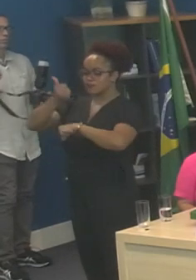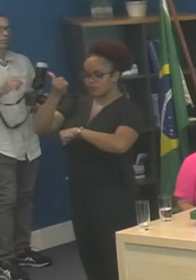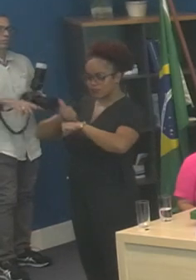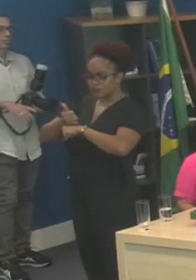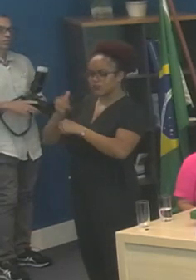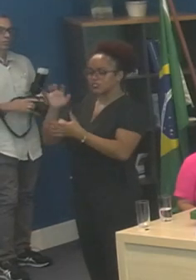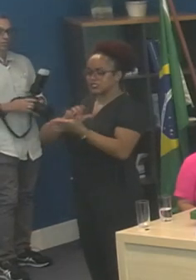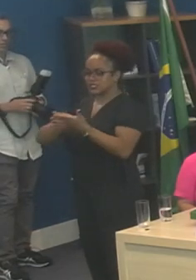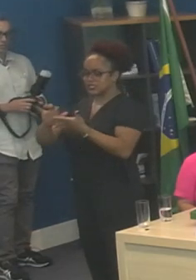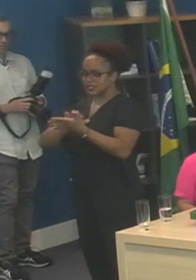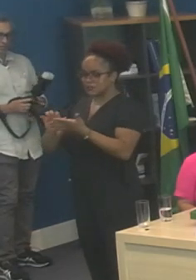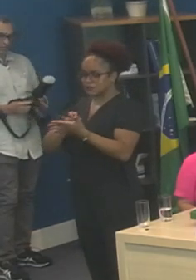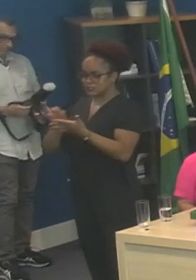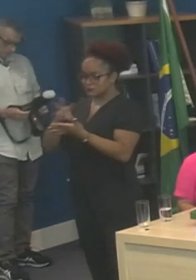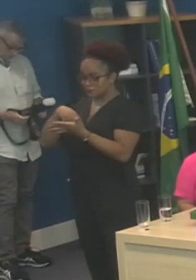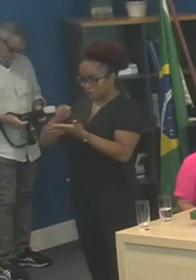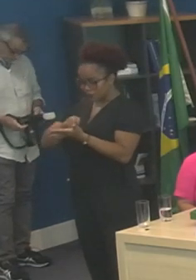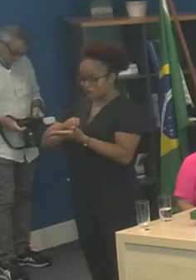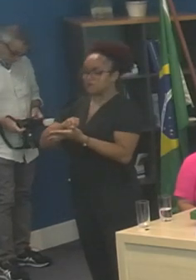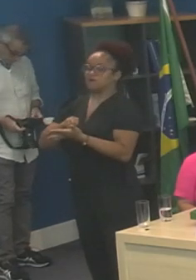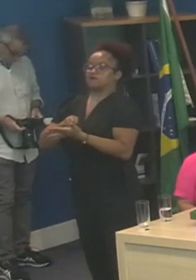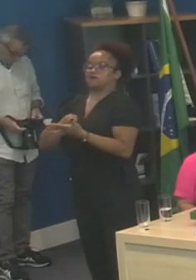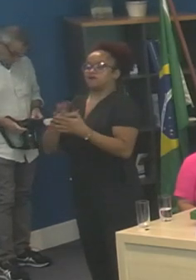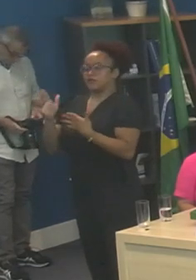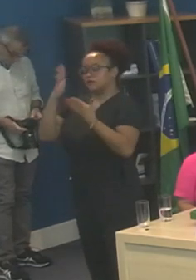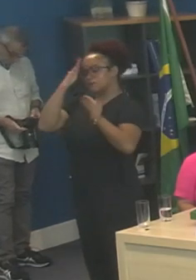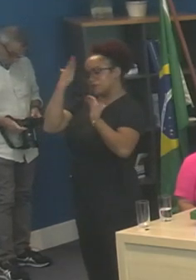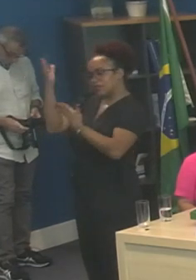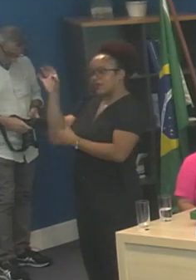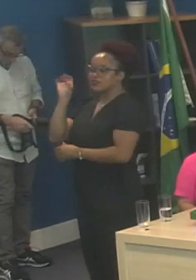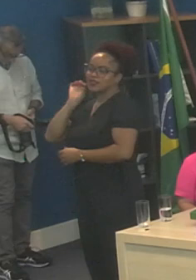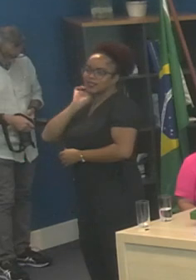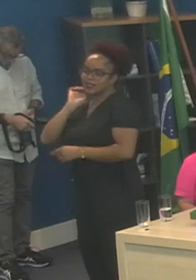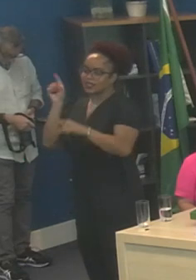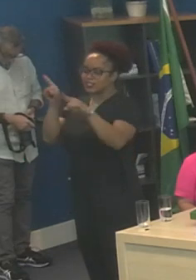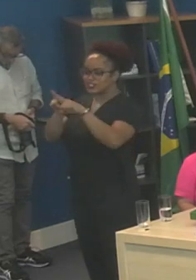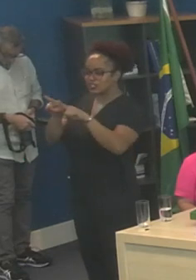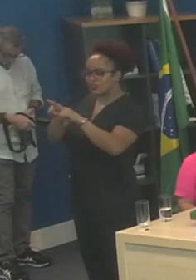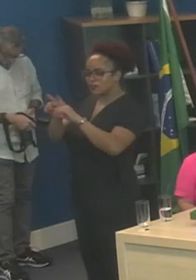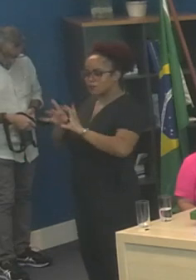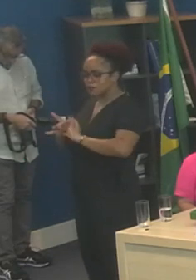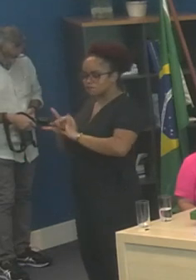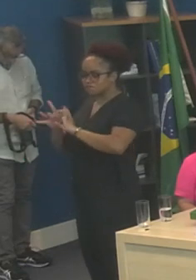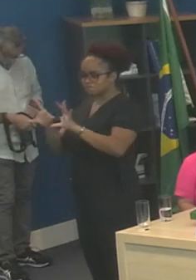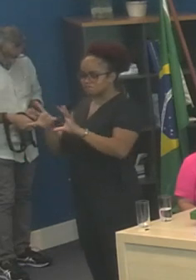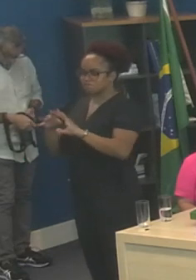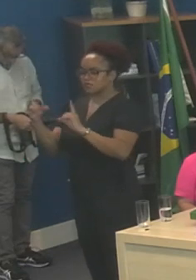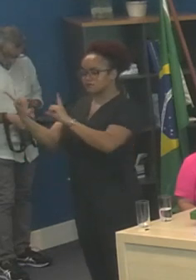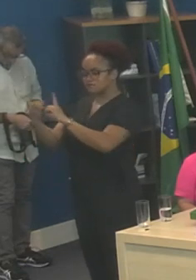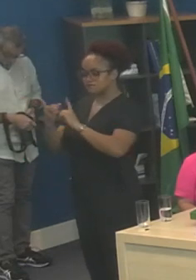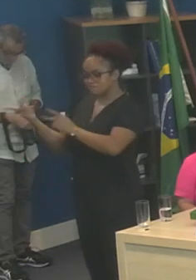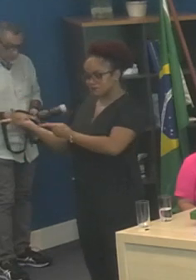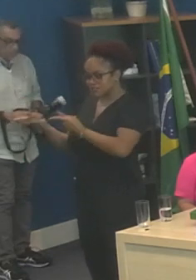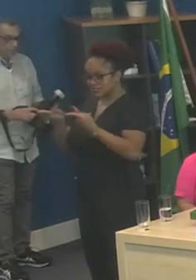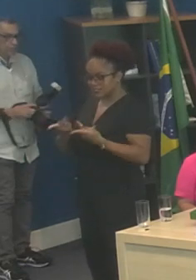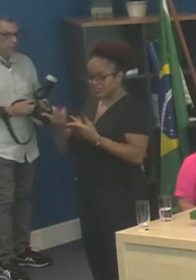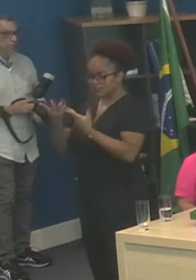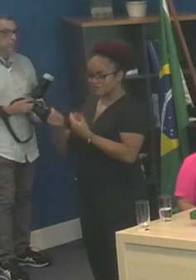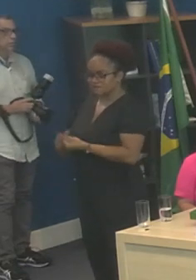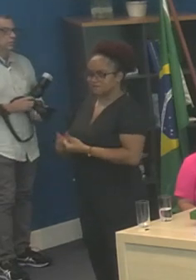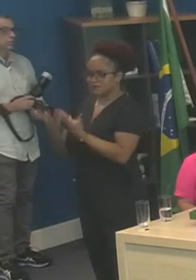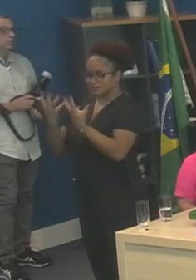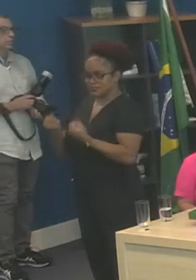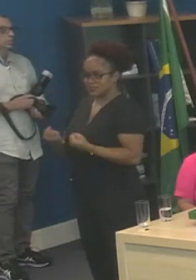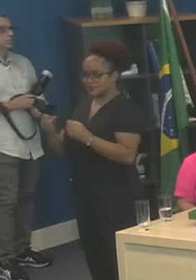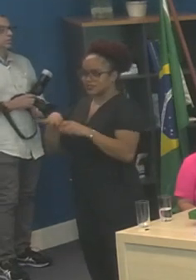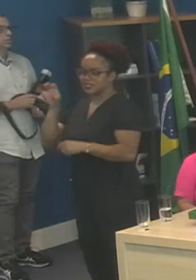da Secretaria Municipal da Pessoa com Deficiência. Obrigado, Eliette, aí, por atender nosso pedido e estar